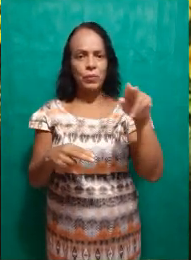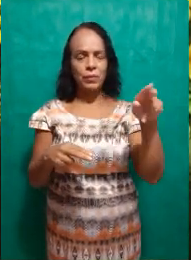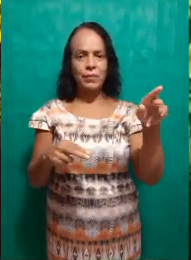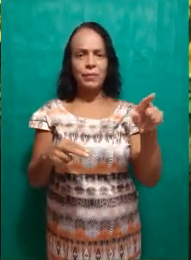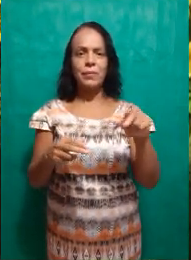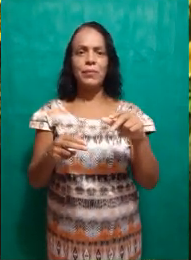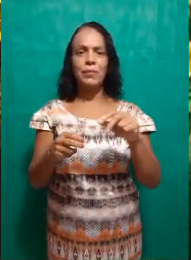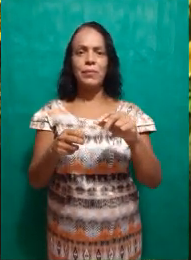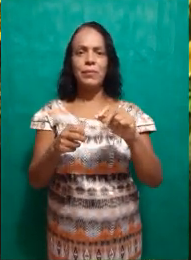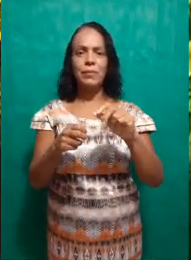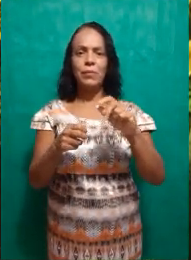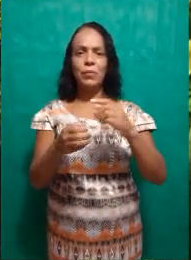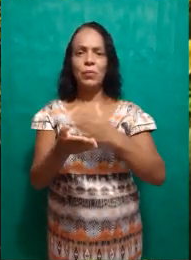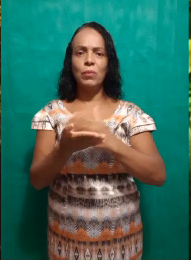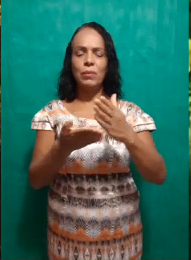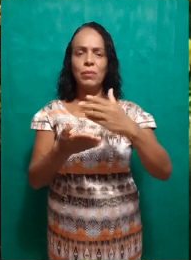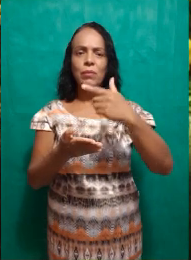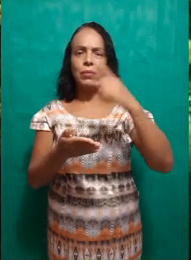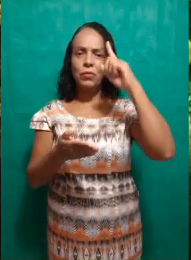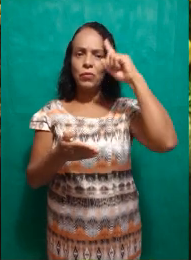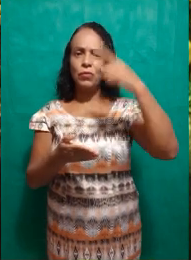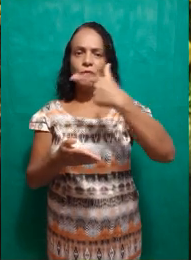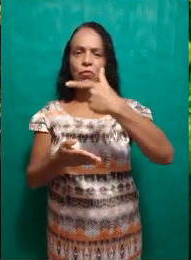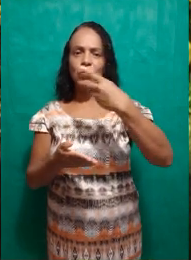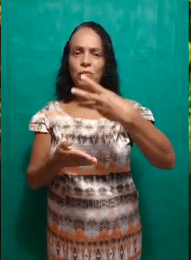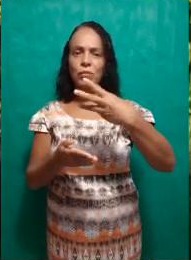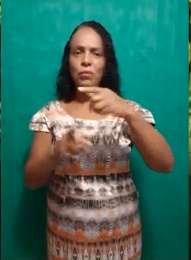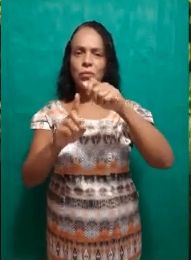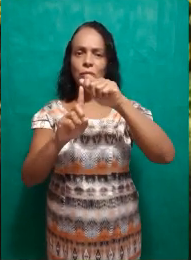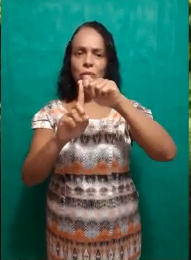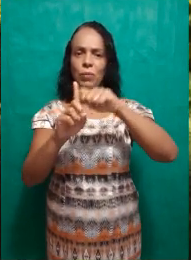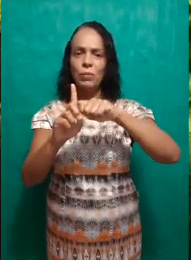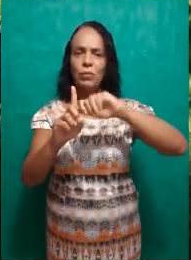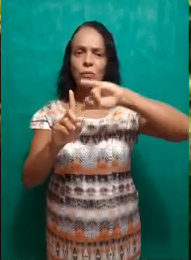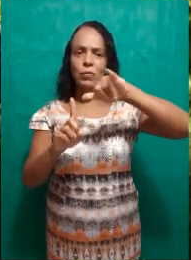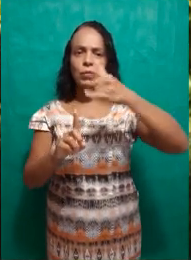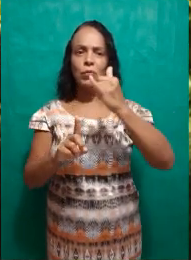dia 23 de junho do ano de